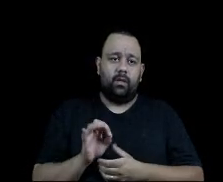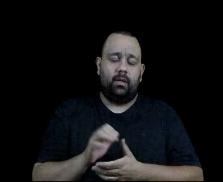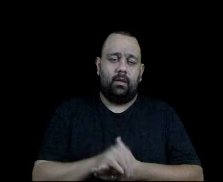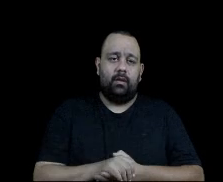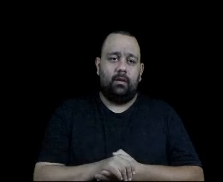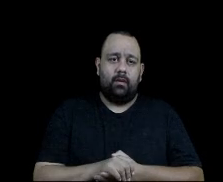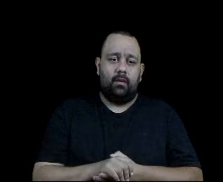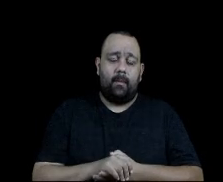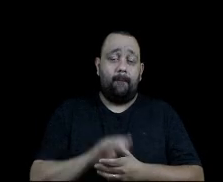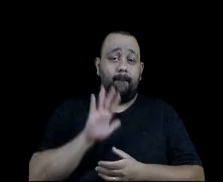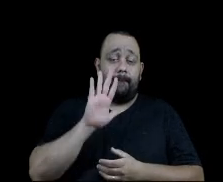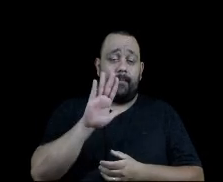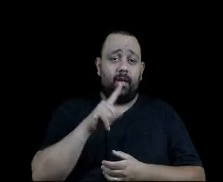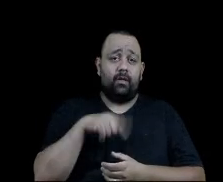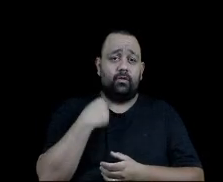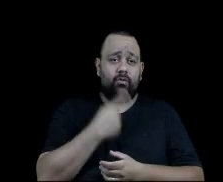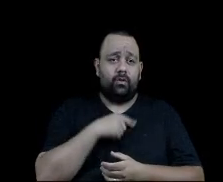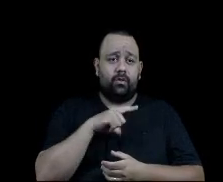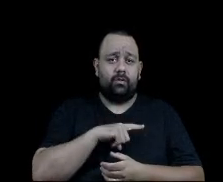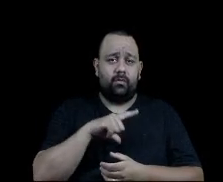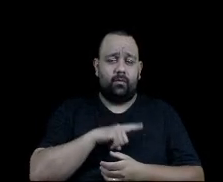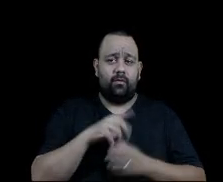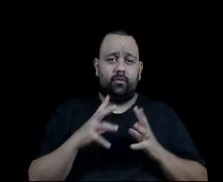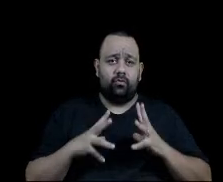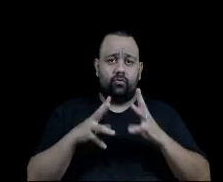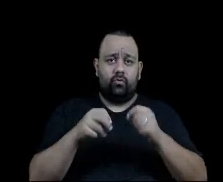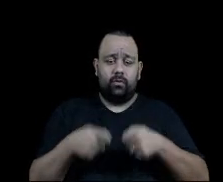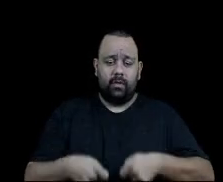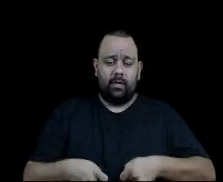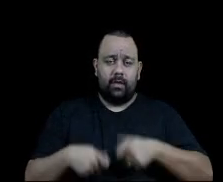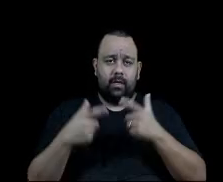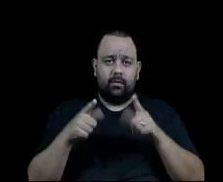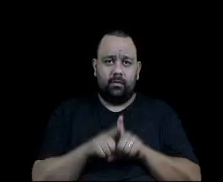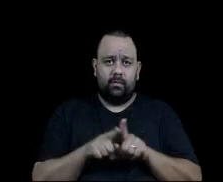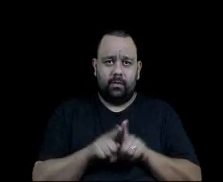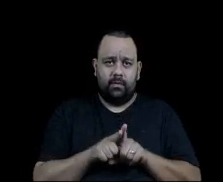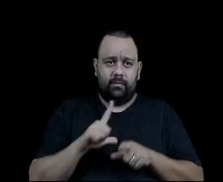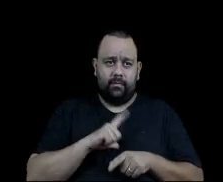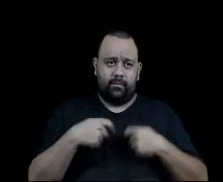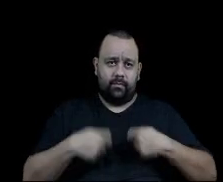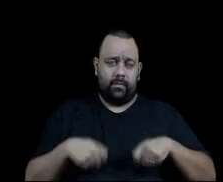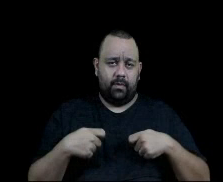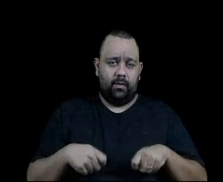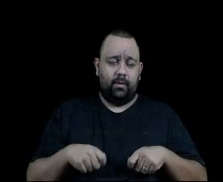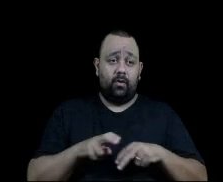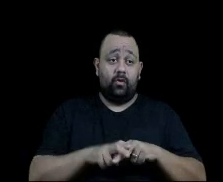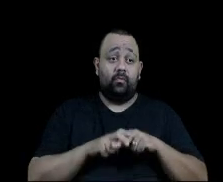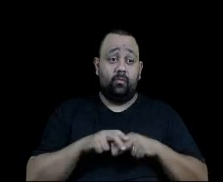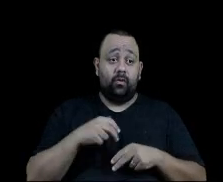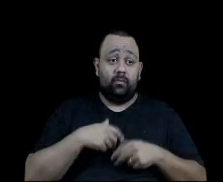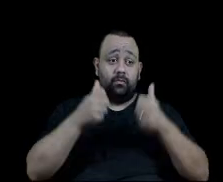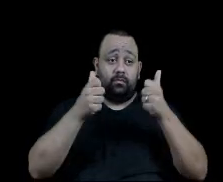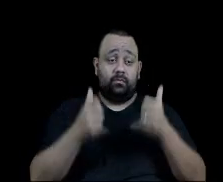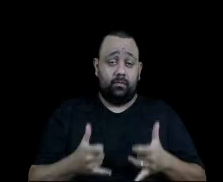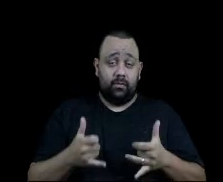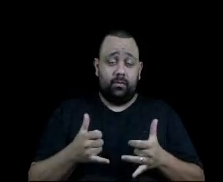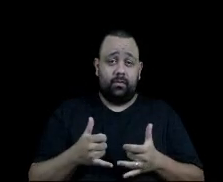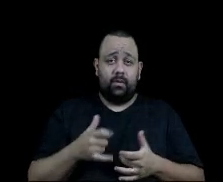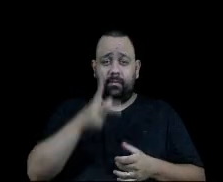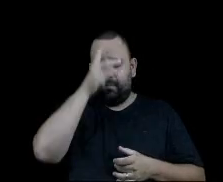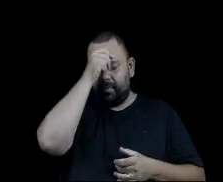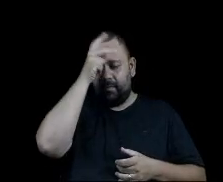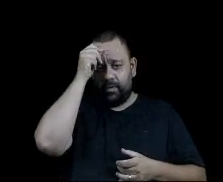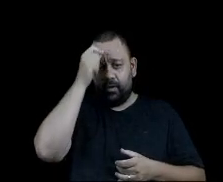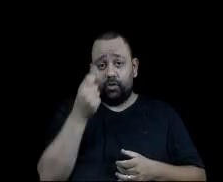a gente não coloca como obrigatoriedade. Mas a gente tem todas essas despesas que são necessárias. Por isso que eu falo